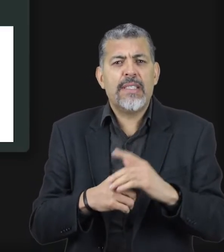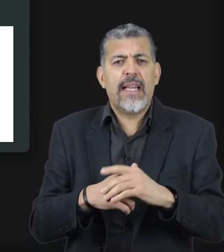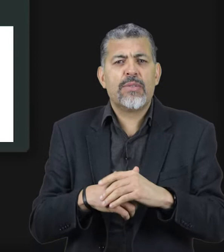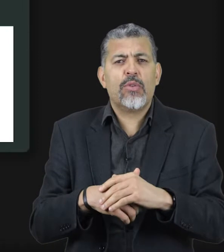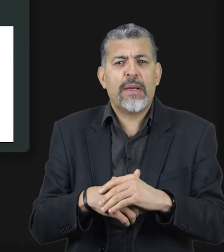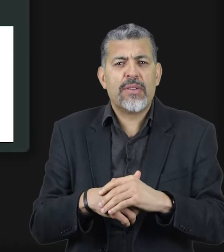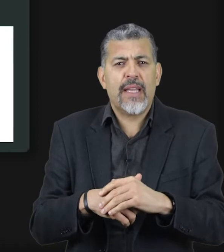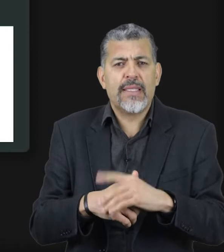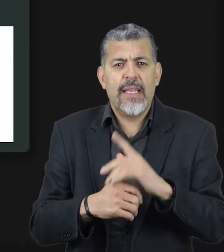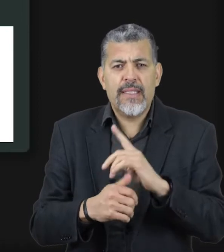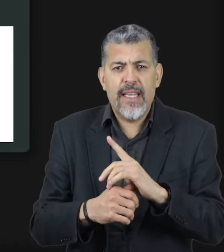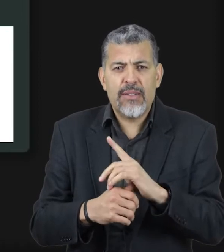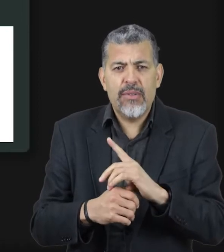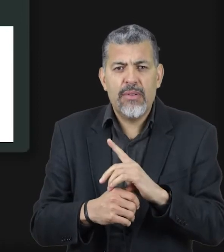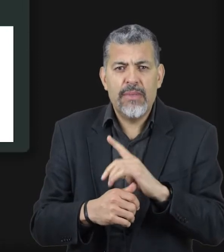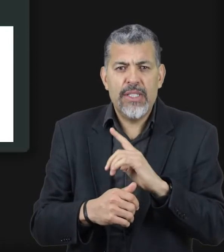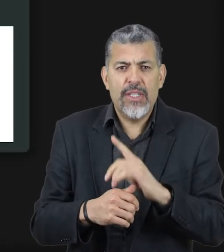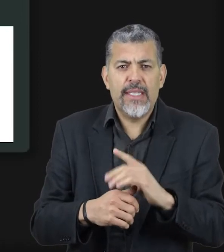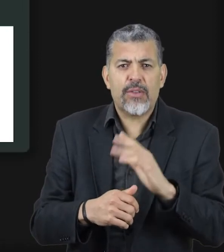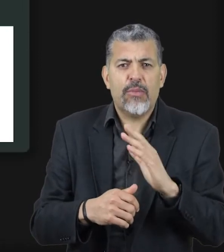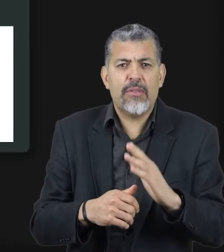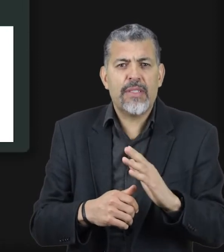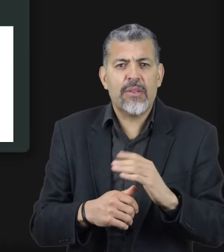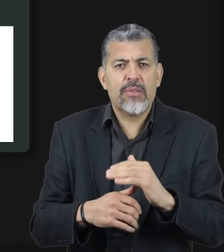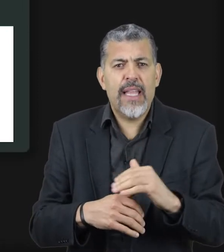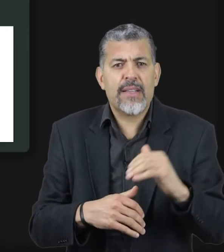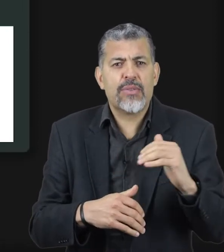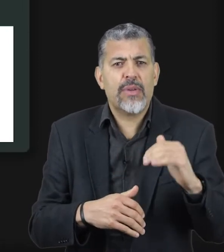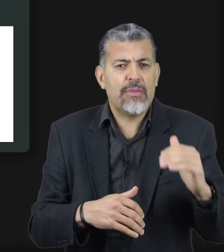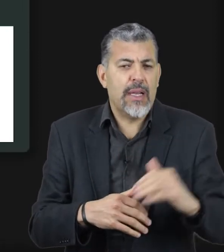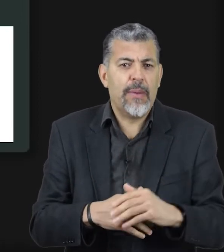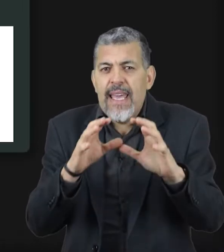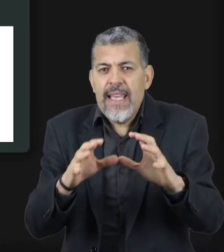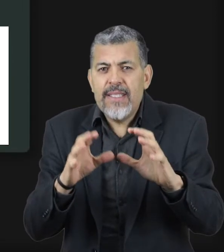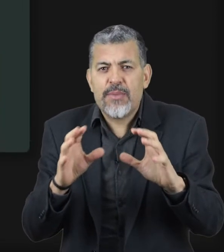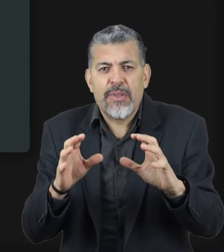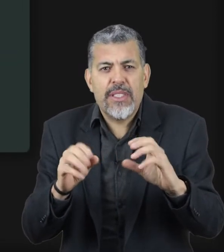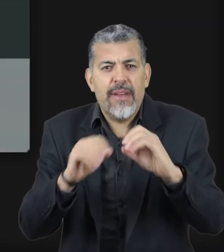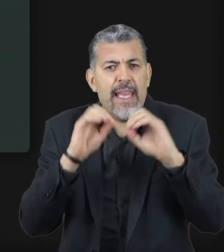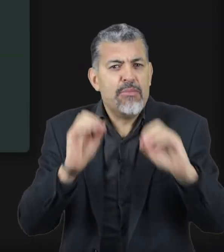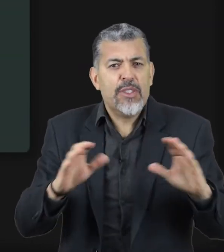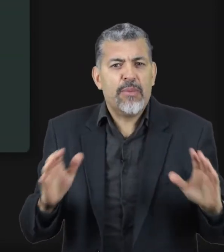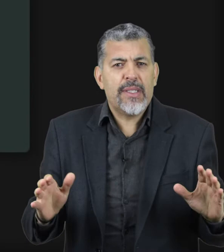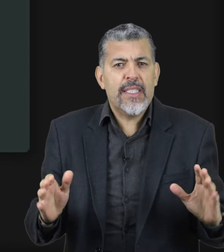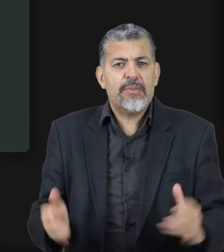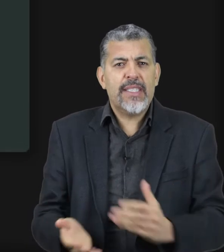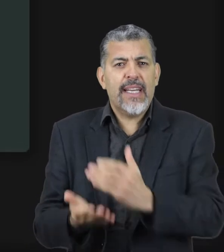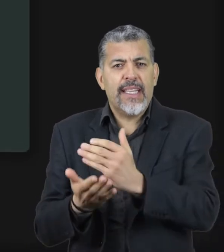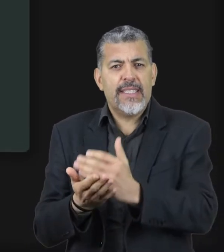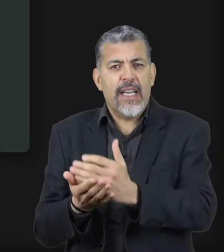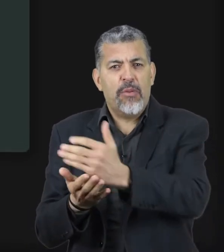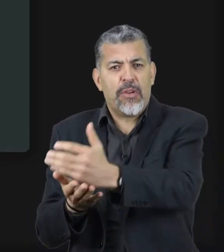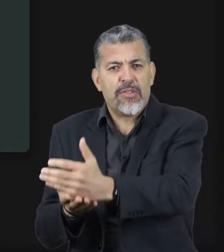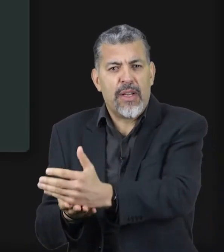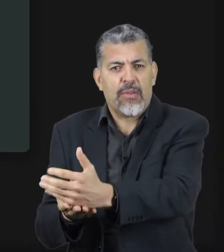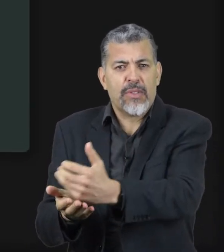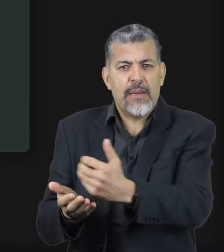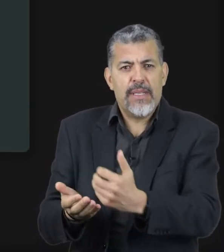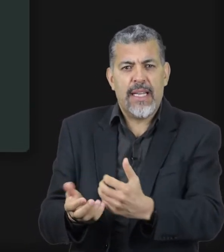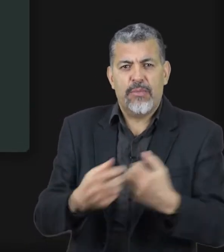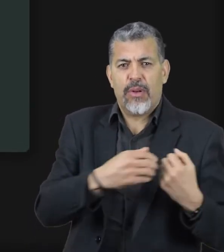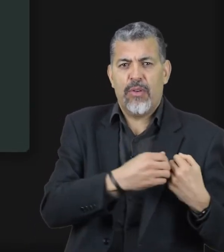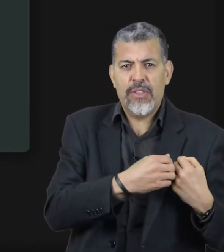serão considerados ocupacionais, exceto mediante a comprovação do nexo causal. Esse dispositivo é muito importante porque garante ao